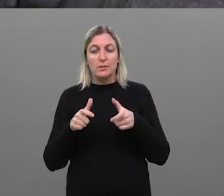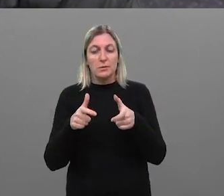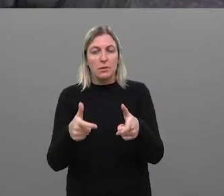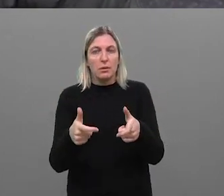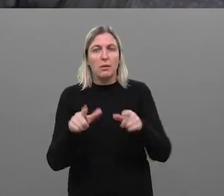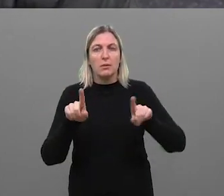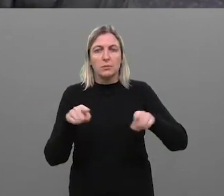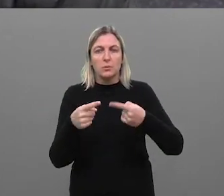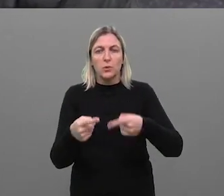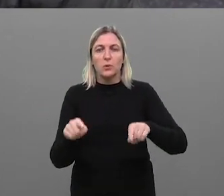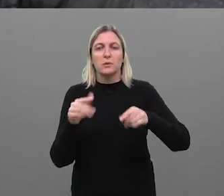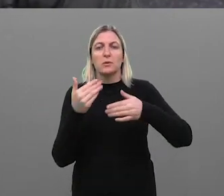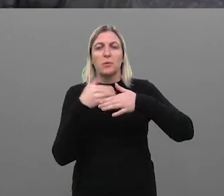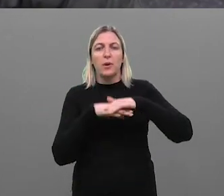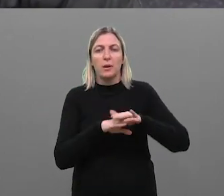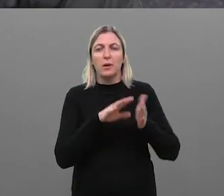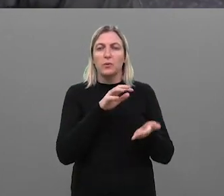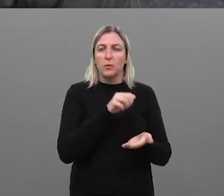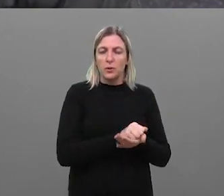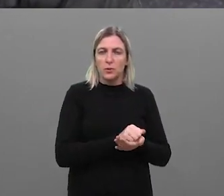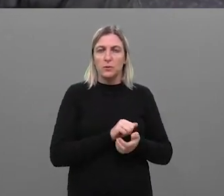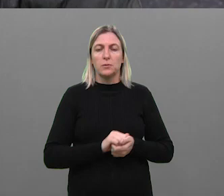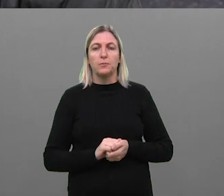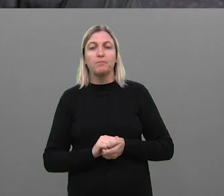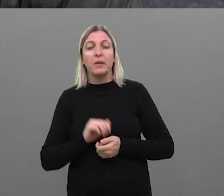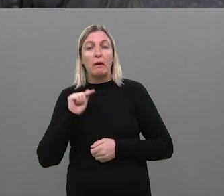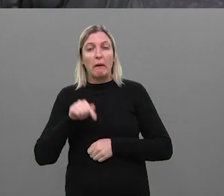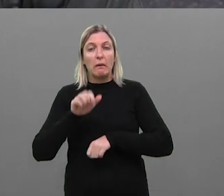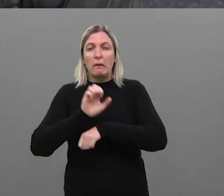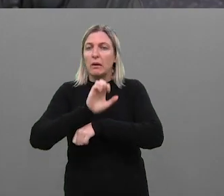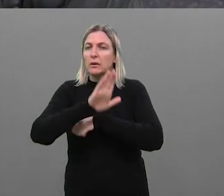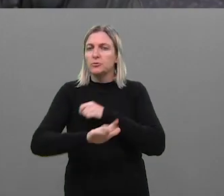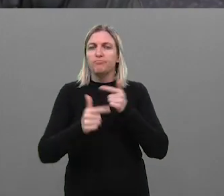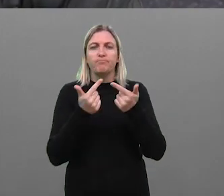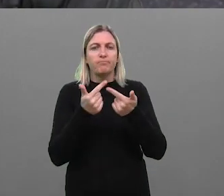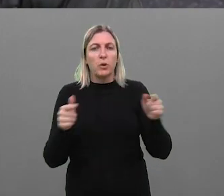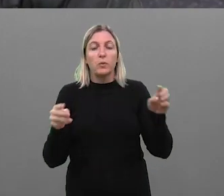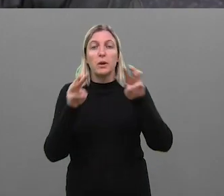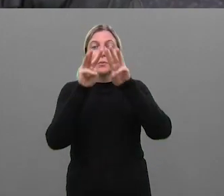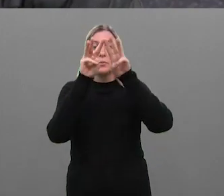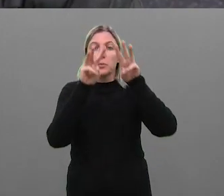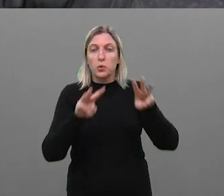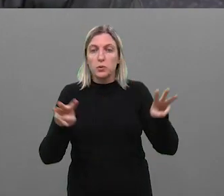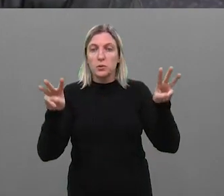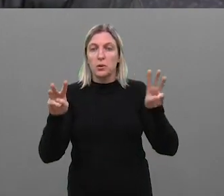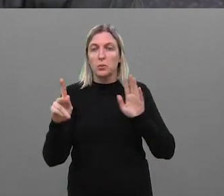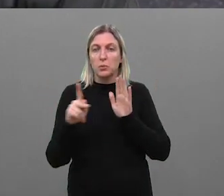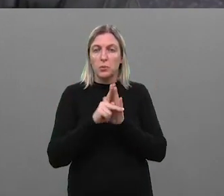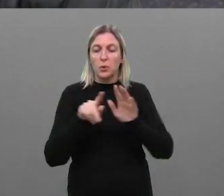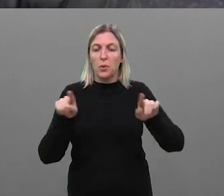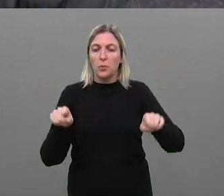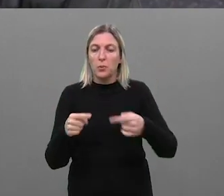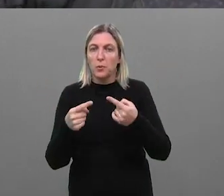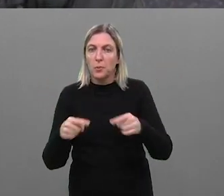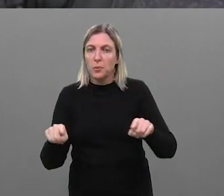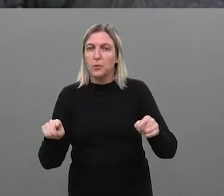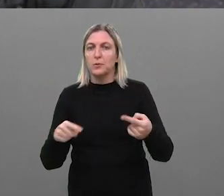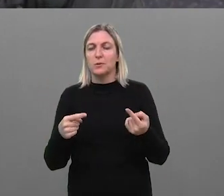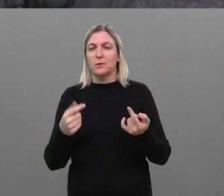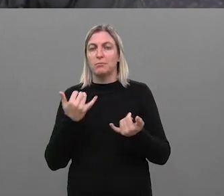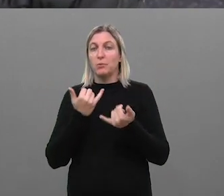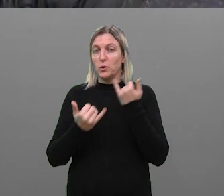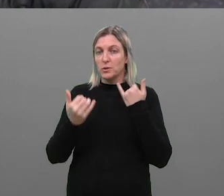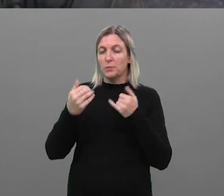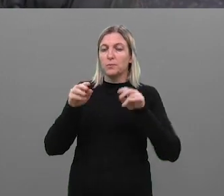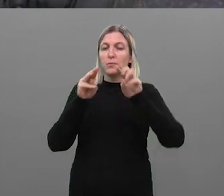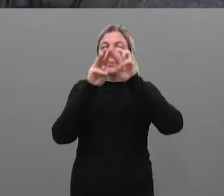um museu da imagem do som que seria o que o que estaríamos ligado e veja a ironia o Museu da Imagem do som de Porto Alegre